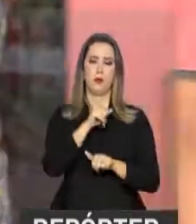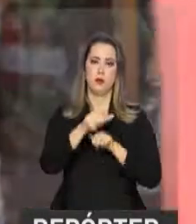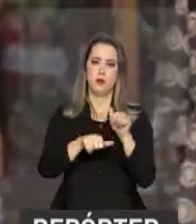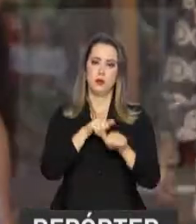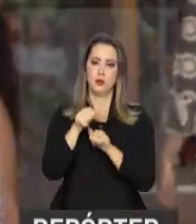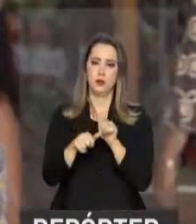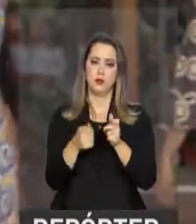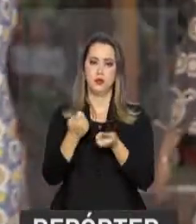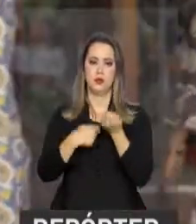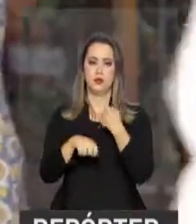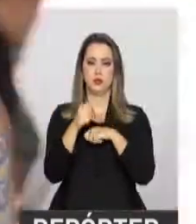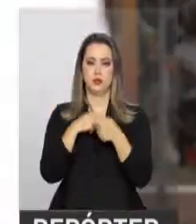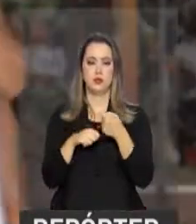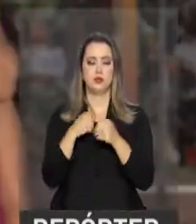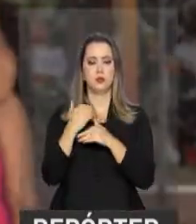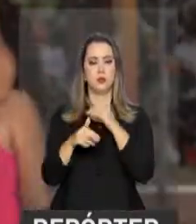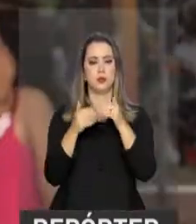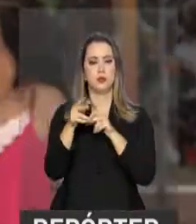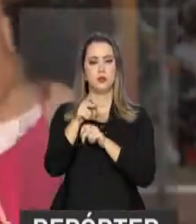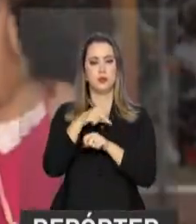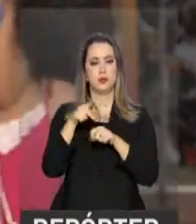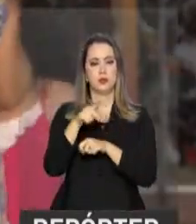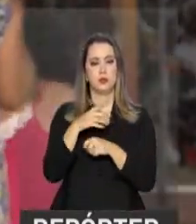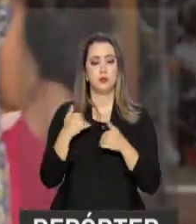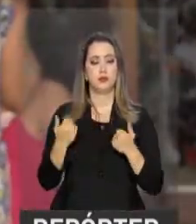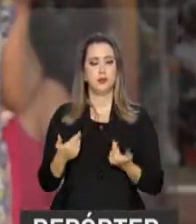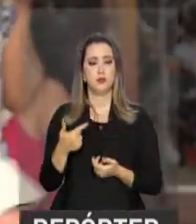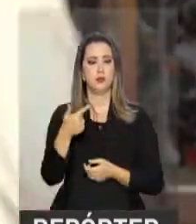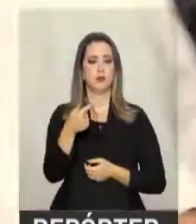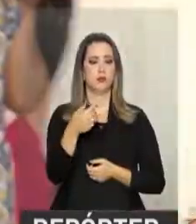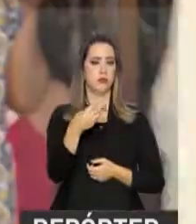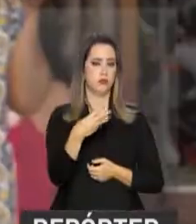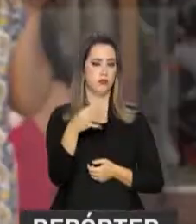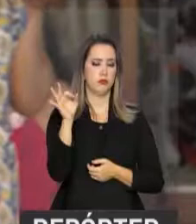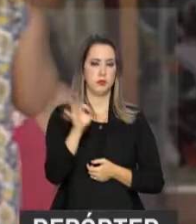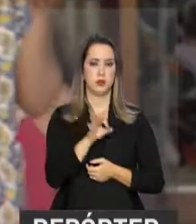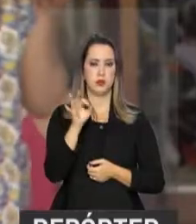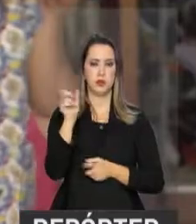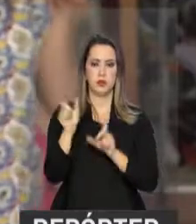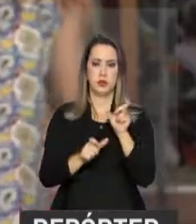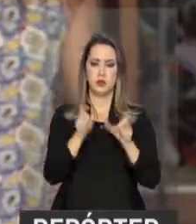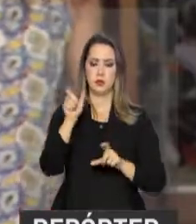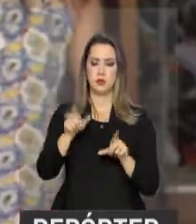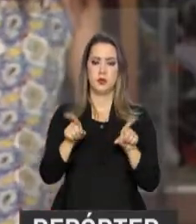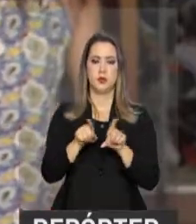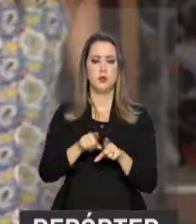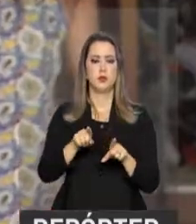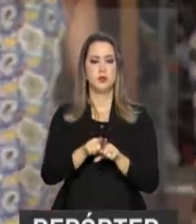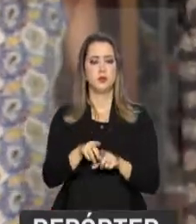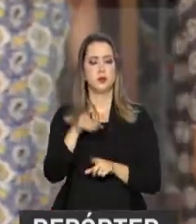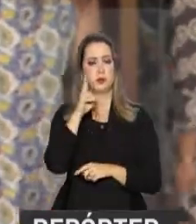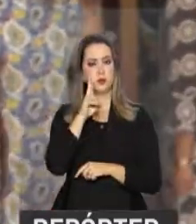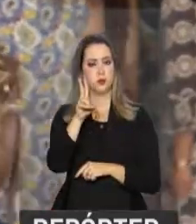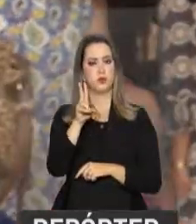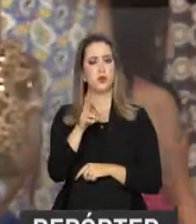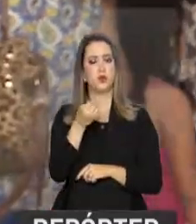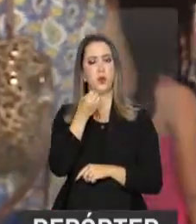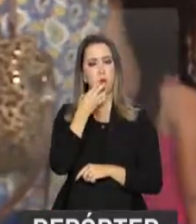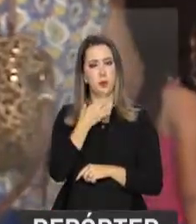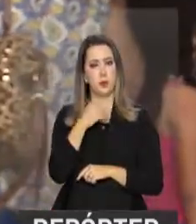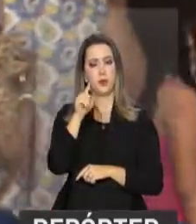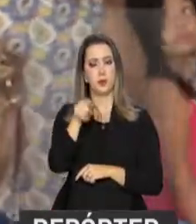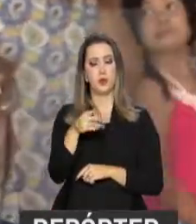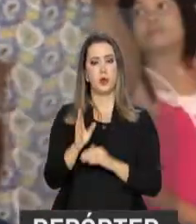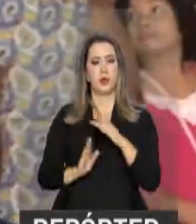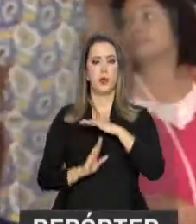política econômica para o crescimento do país e 73% dos empresários também avaliam como positivo